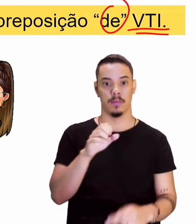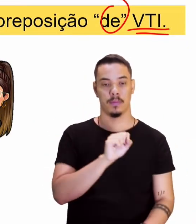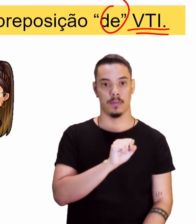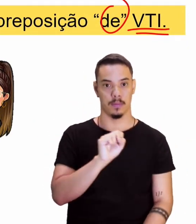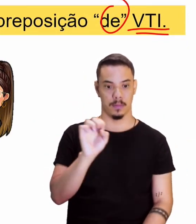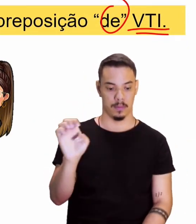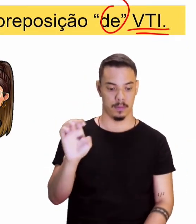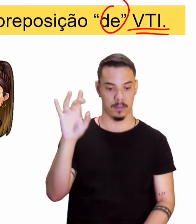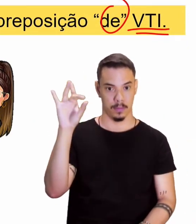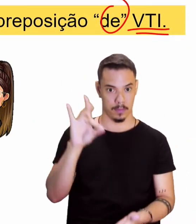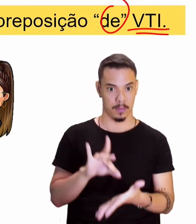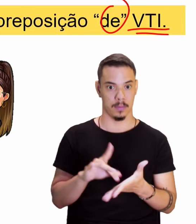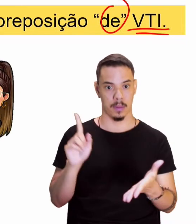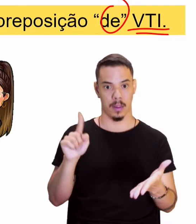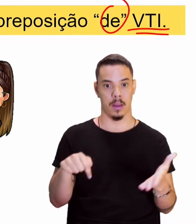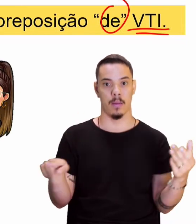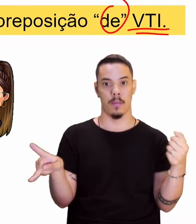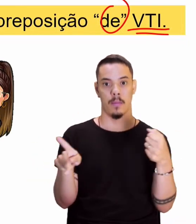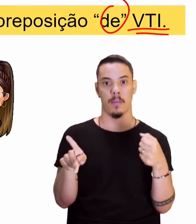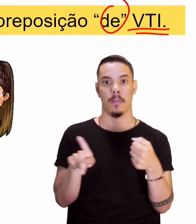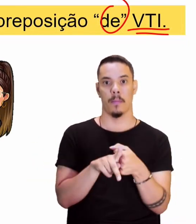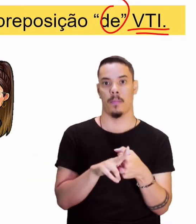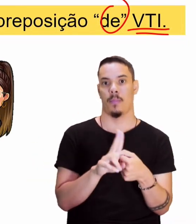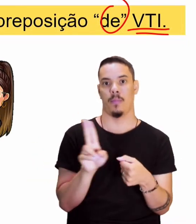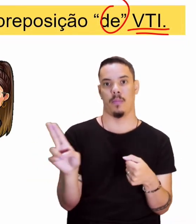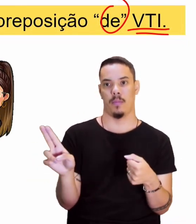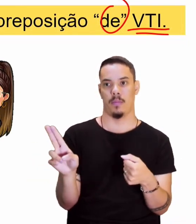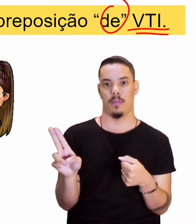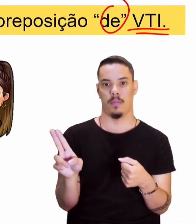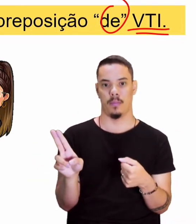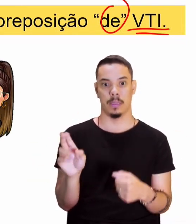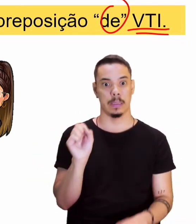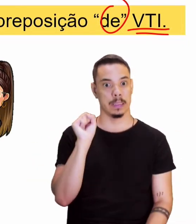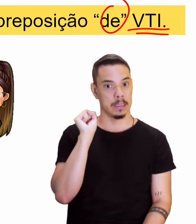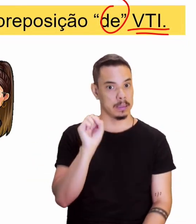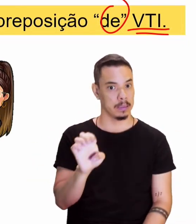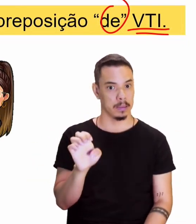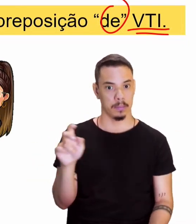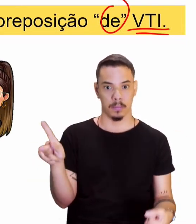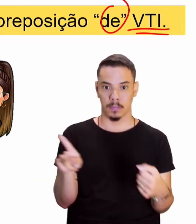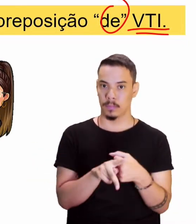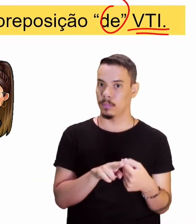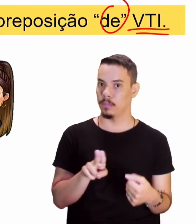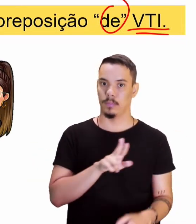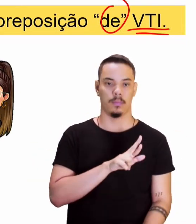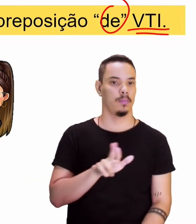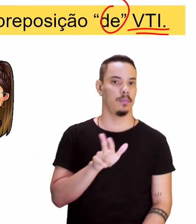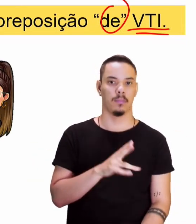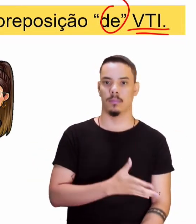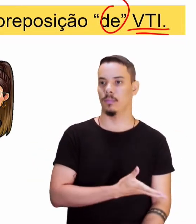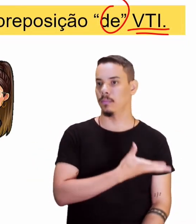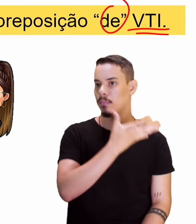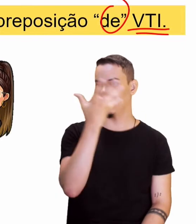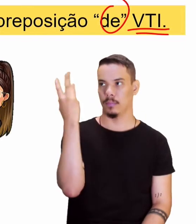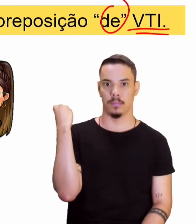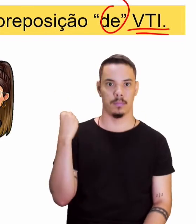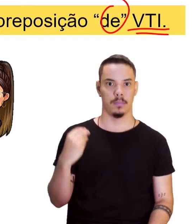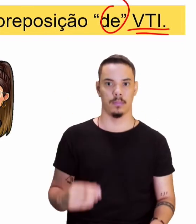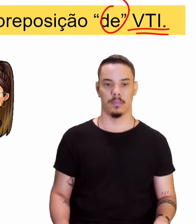for pronominais, beleza? Se não forem, esqueça da